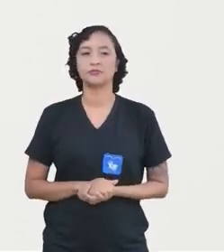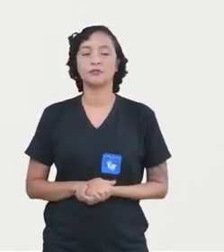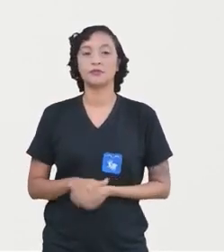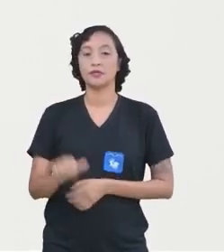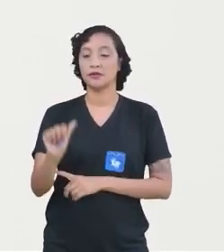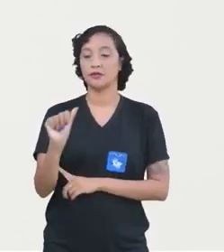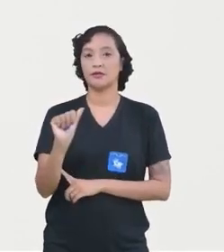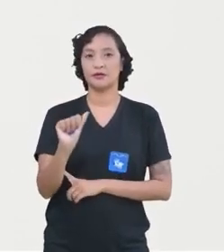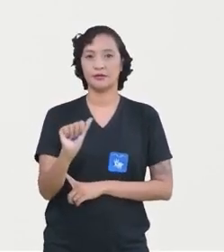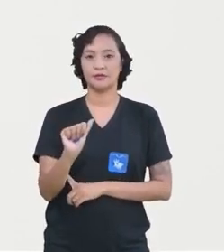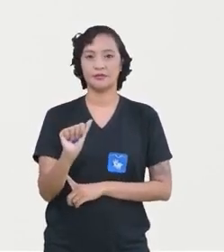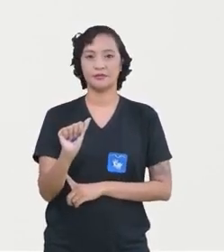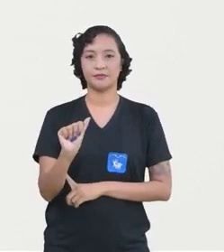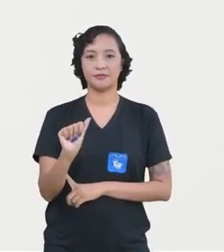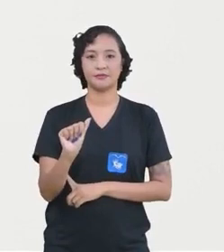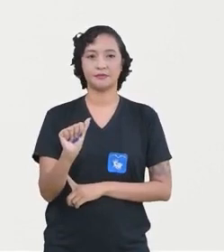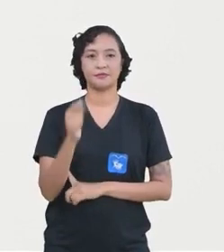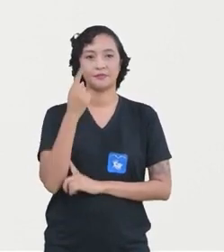letra A,